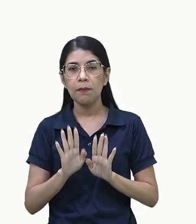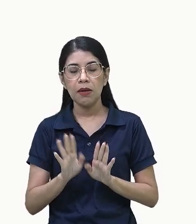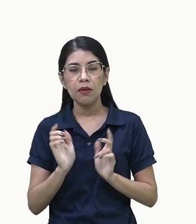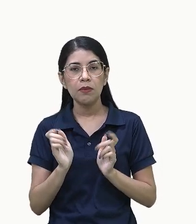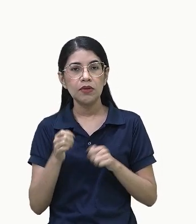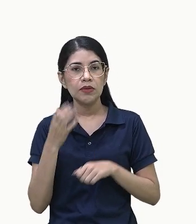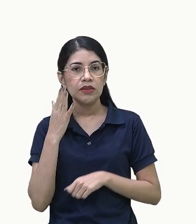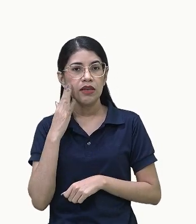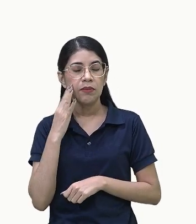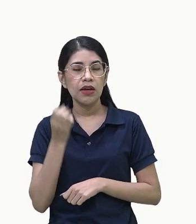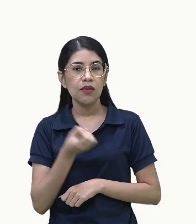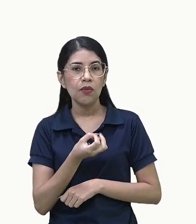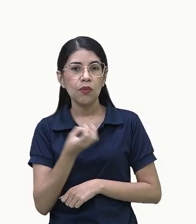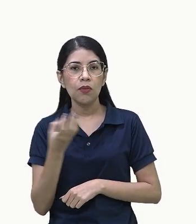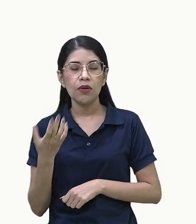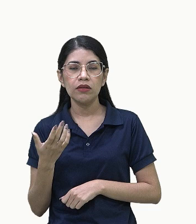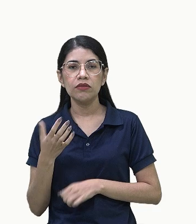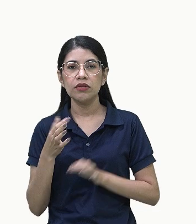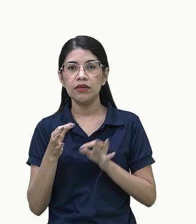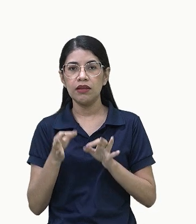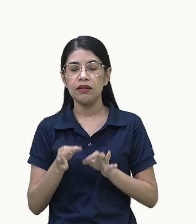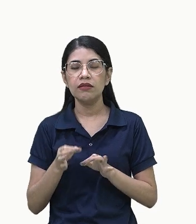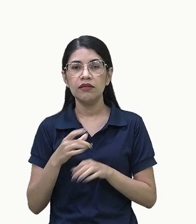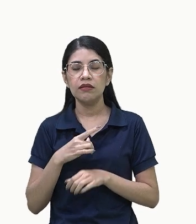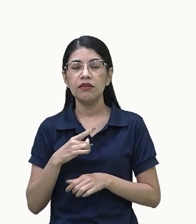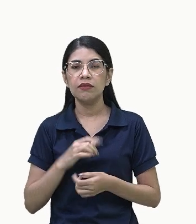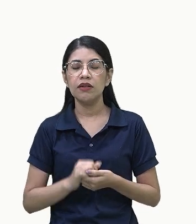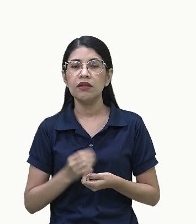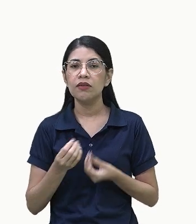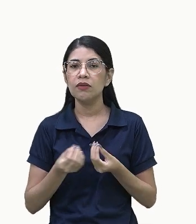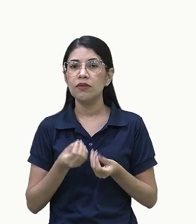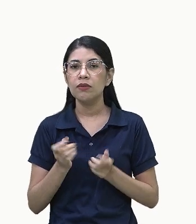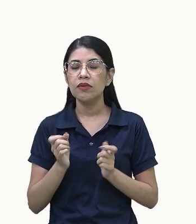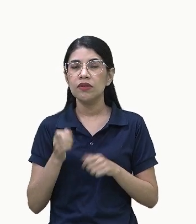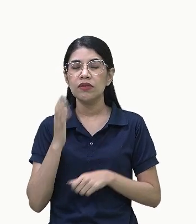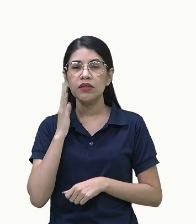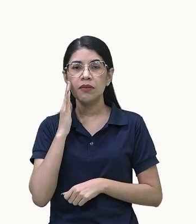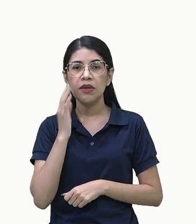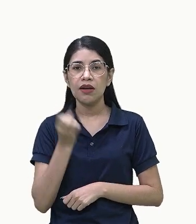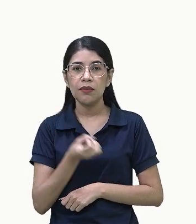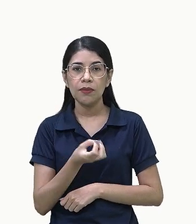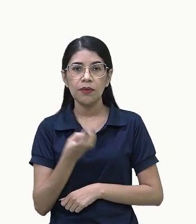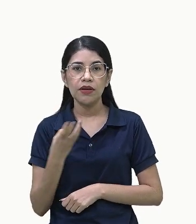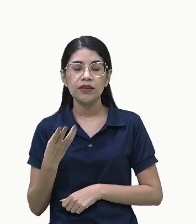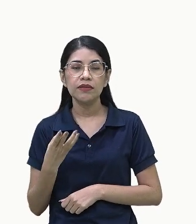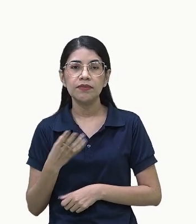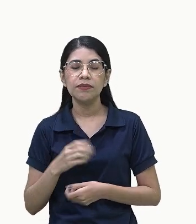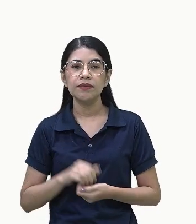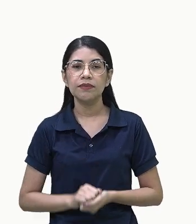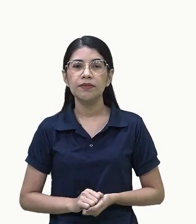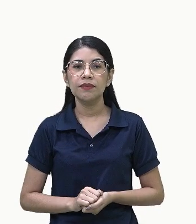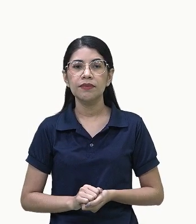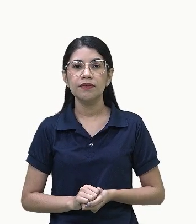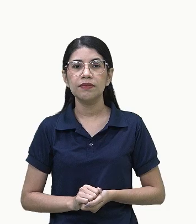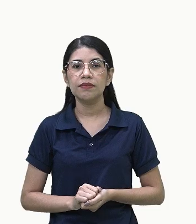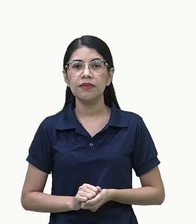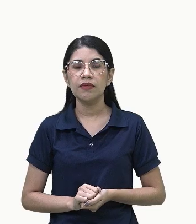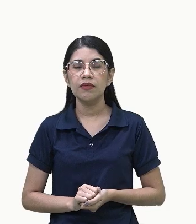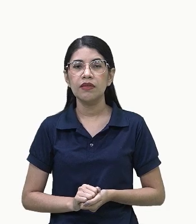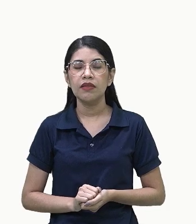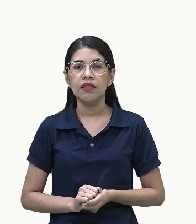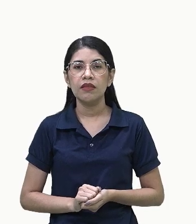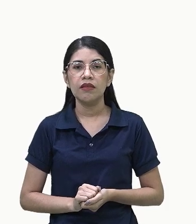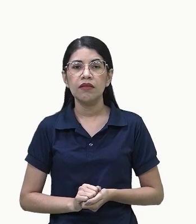saber a quantidade. Como é que a gente vai saber, então, essa quantidade? Basta você pegar esses